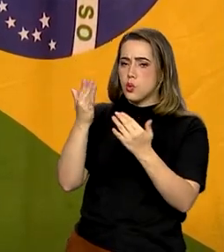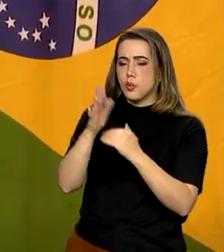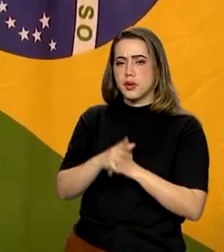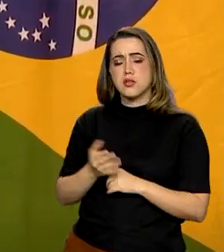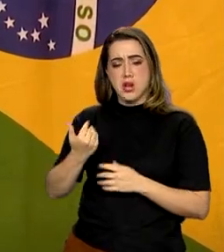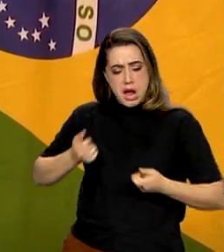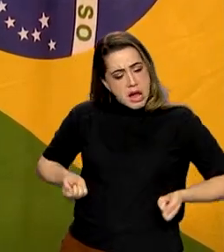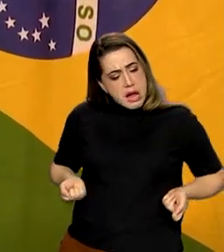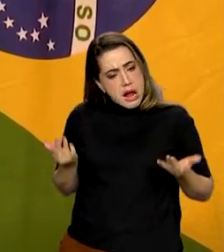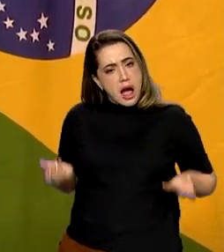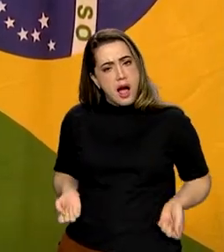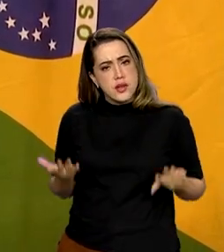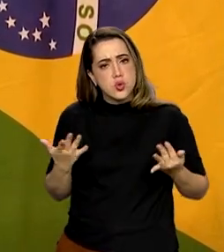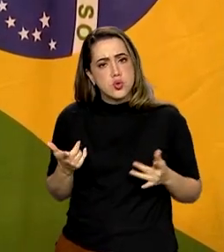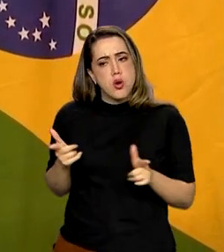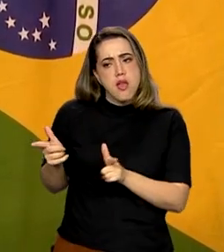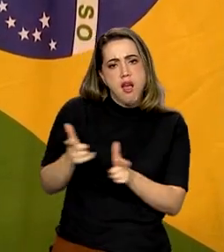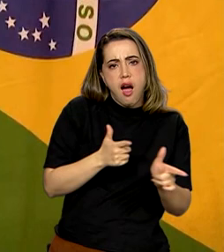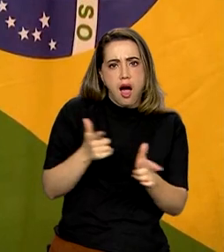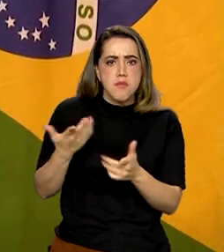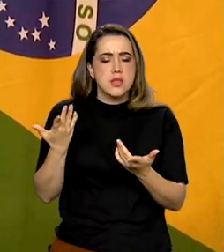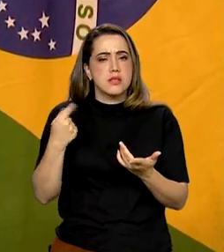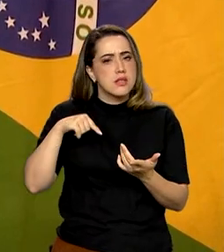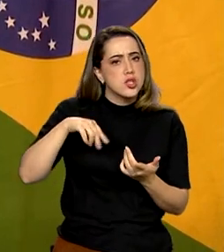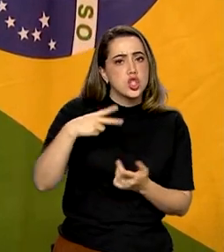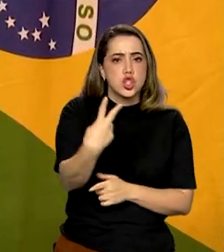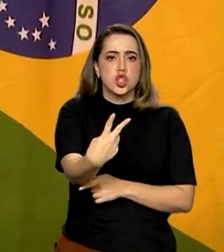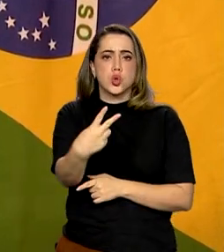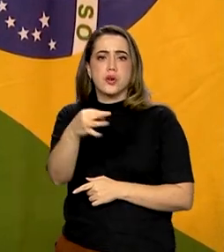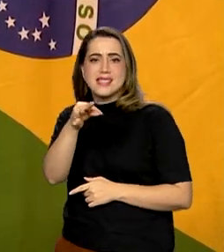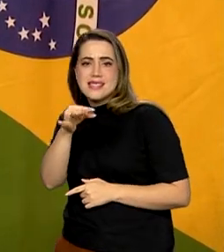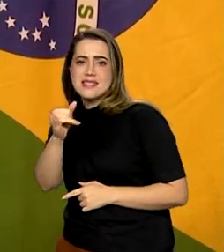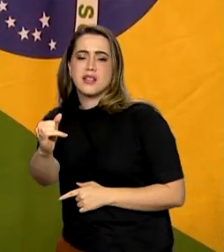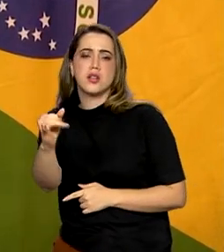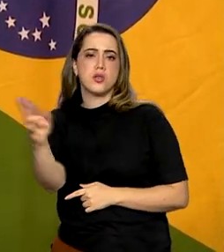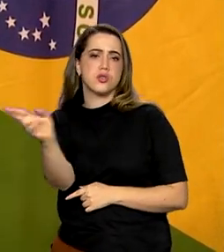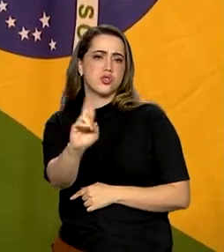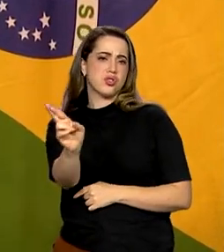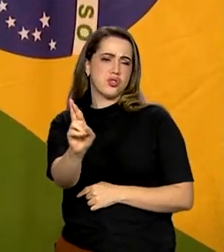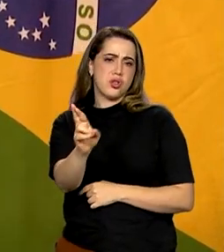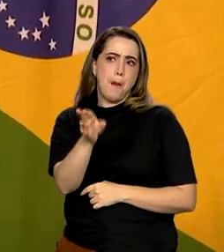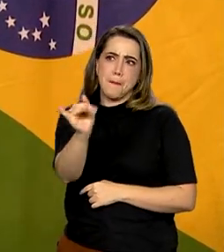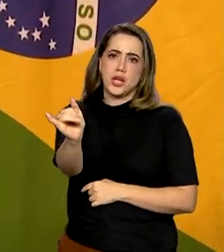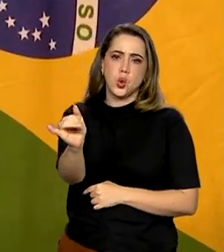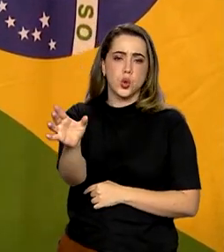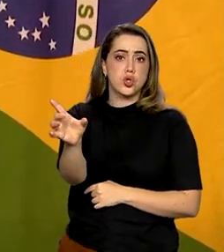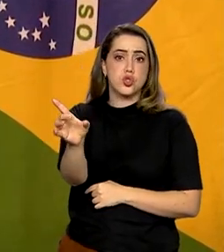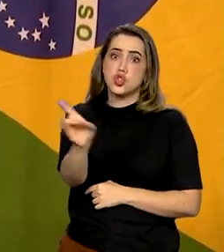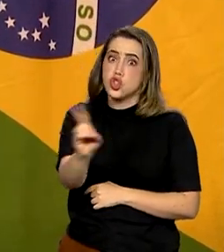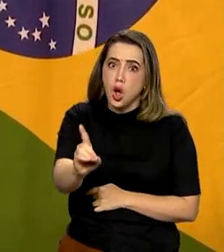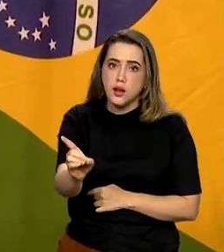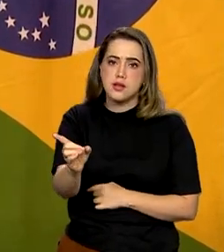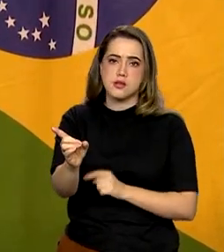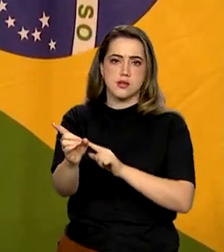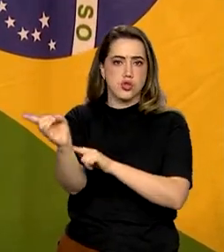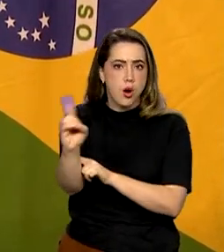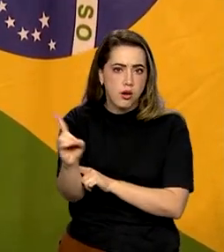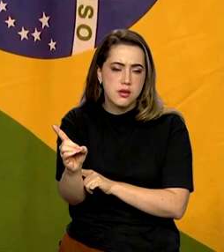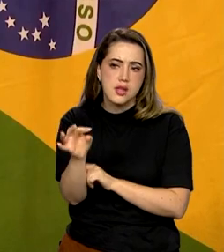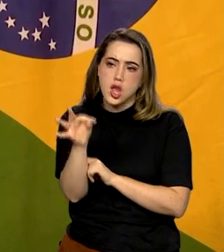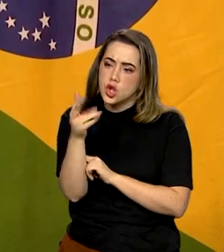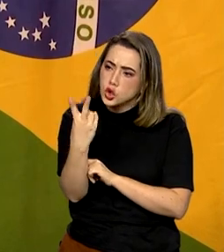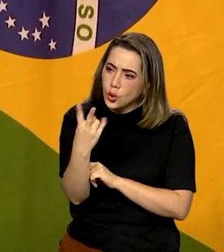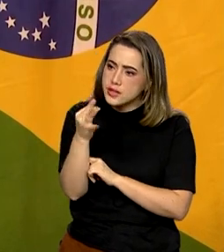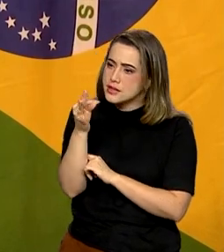foram gastos em armas 2 trilhões 224 bilhões de dólares. Só